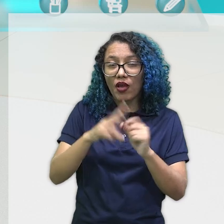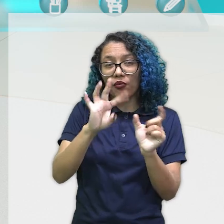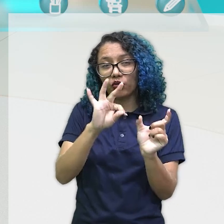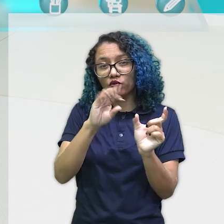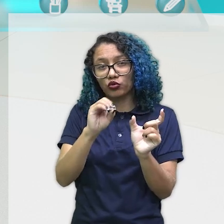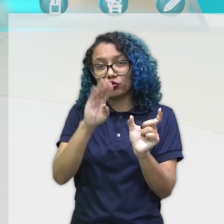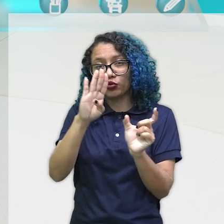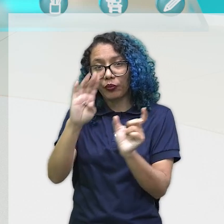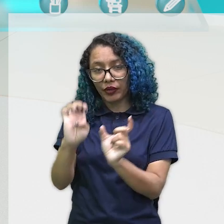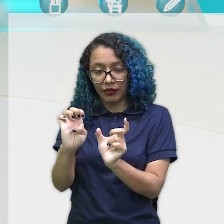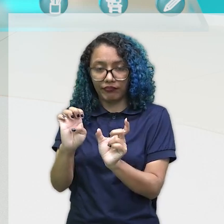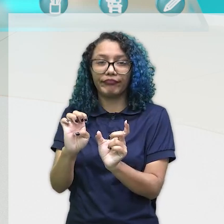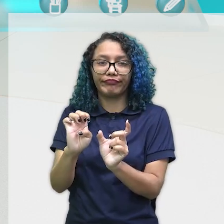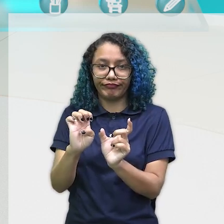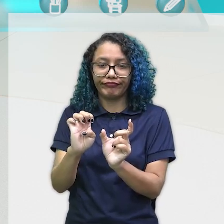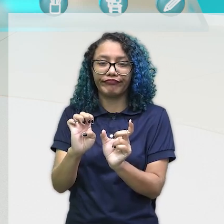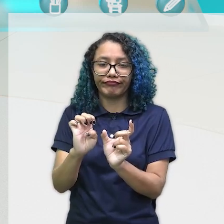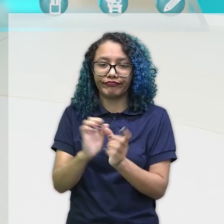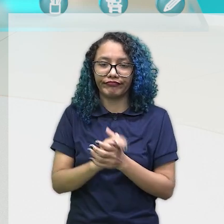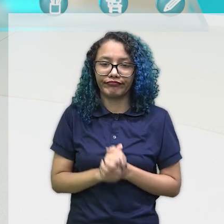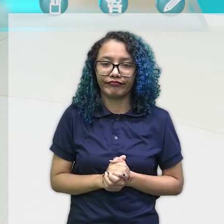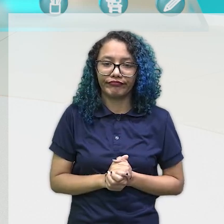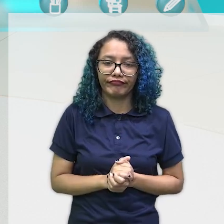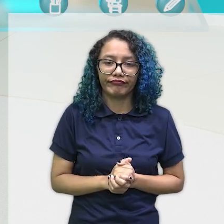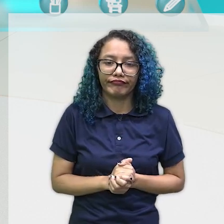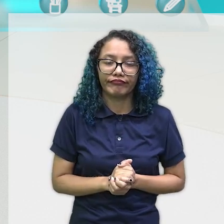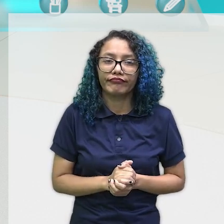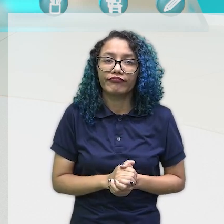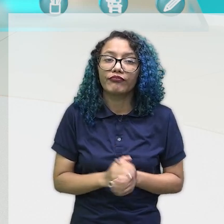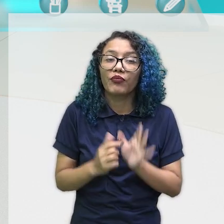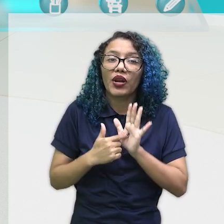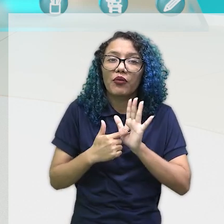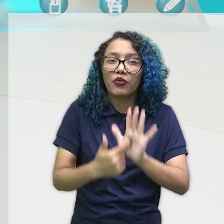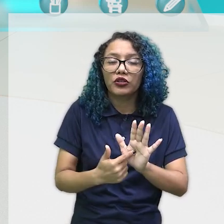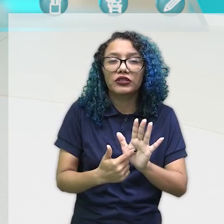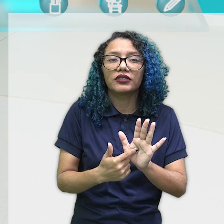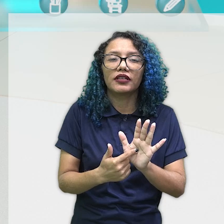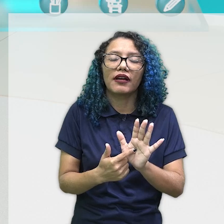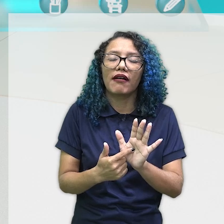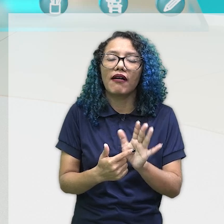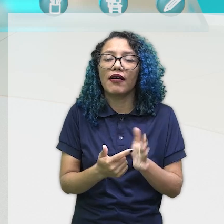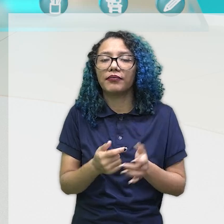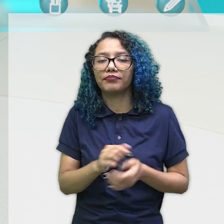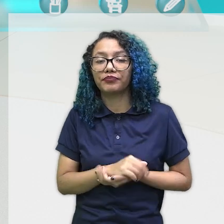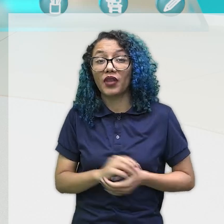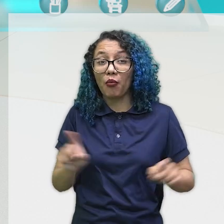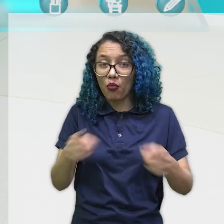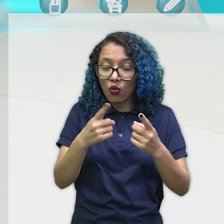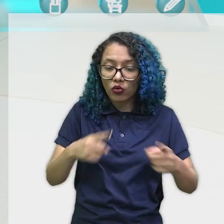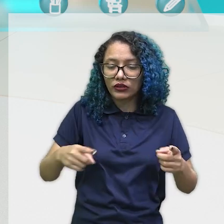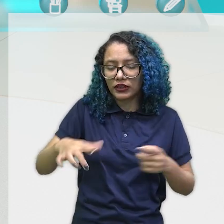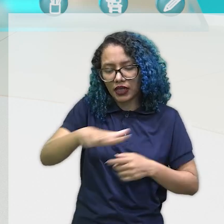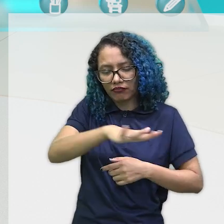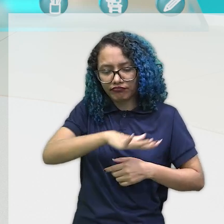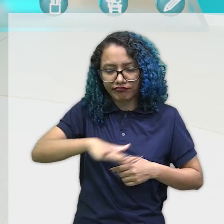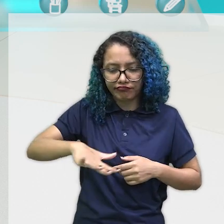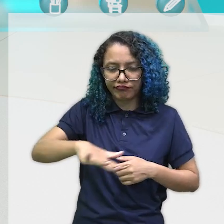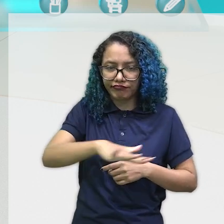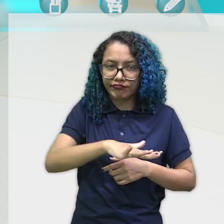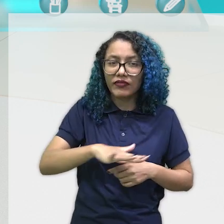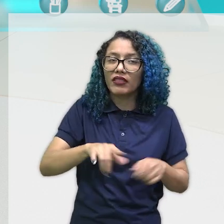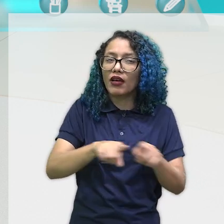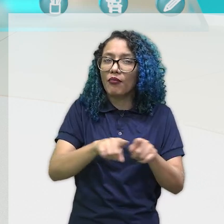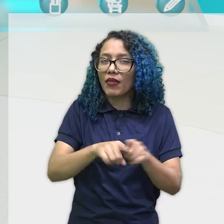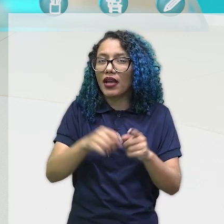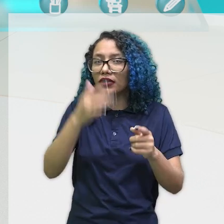música estava ecoando, os participantes estavam dançando, né? Sempre é essa a ideia do